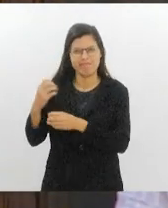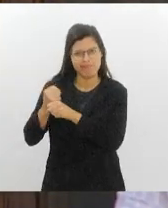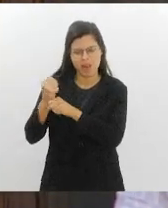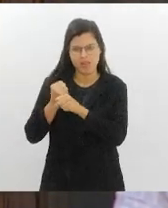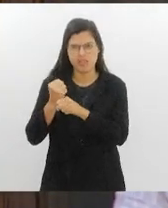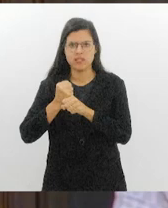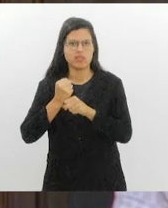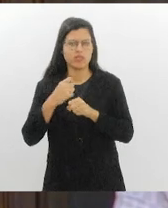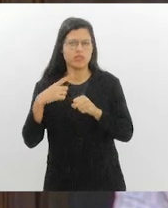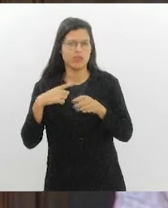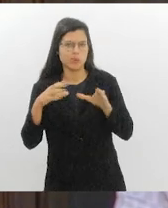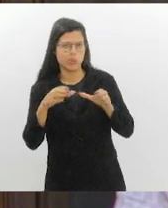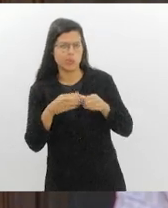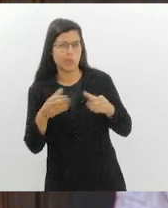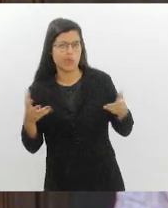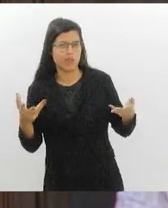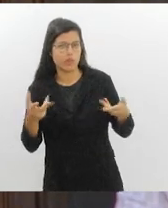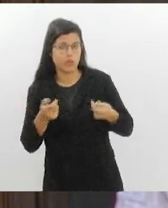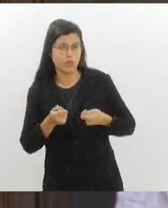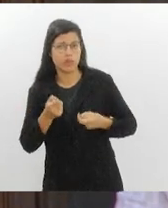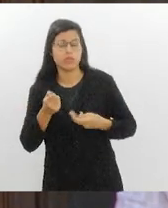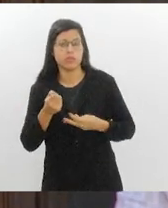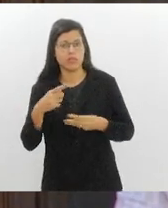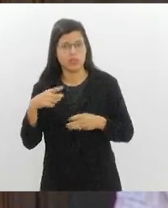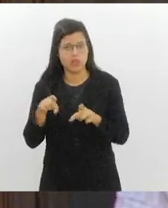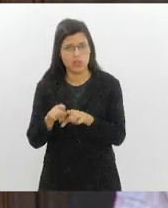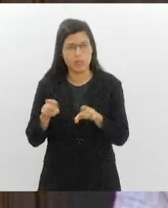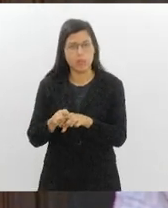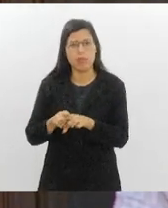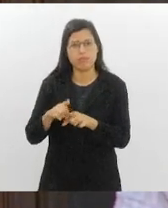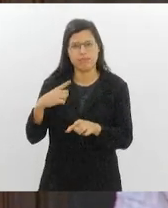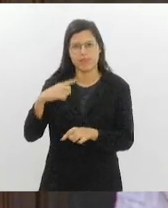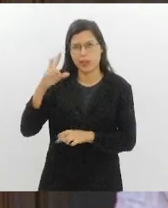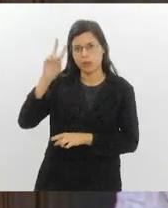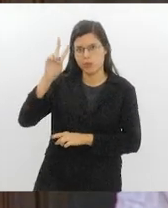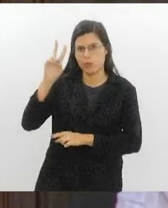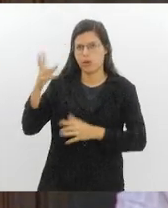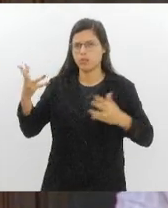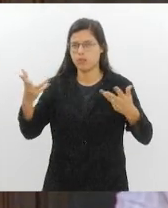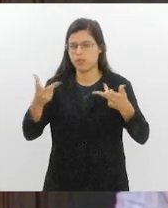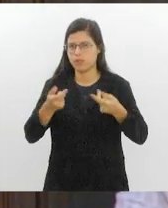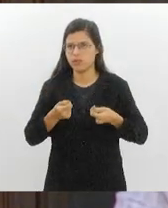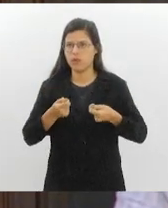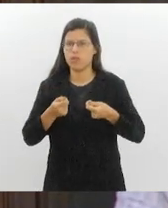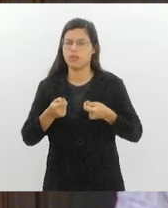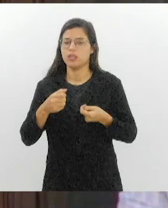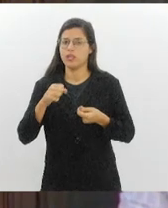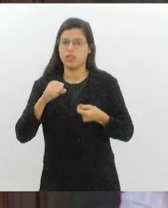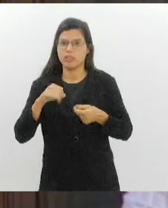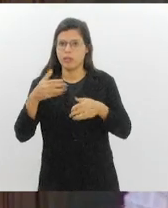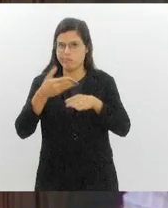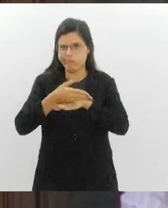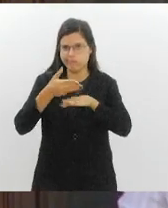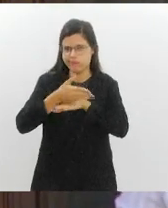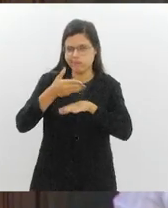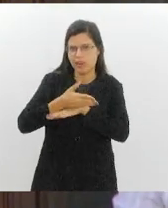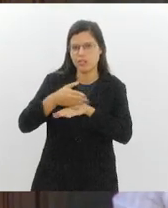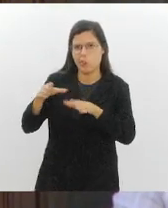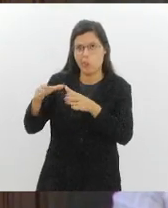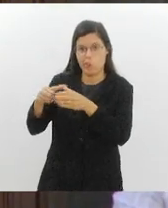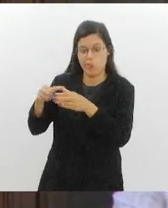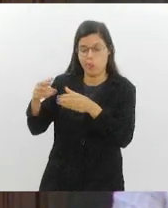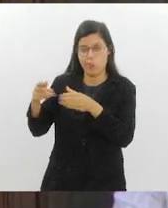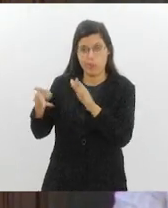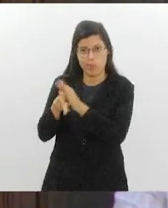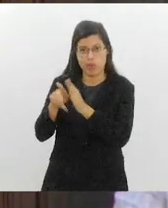maravilhosa, conta histórias maravilhosas na rede dela. Quem não frequenta a rede da Érica,